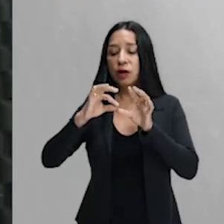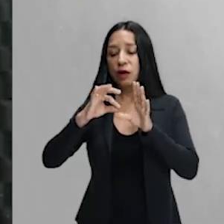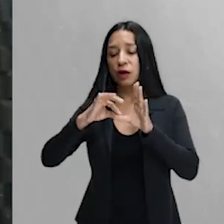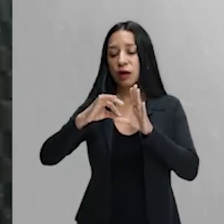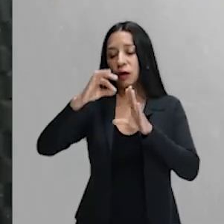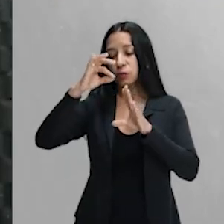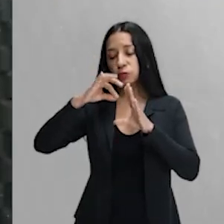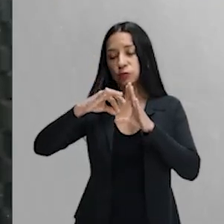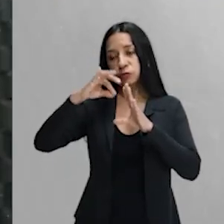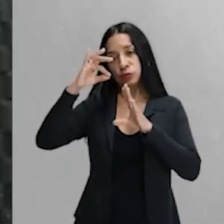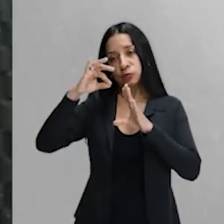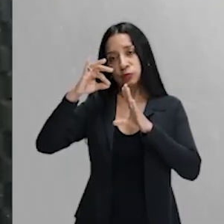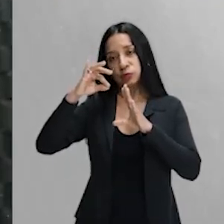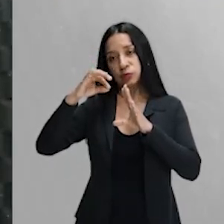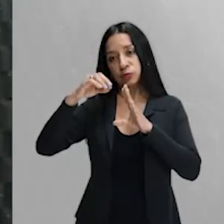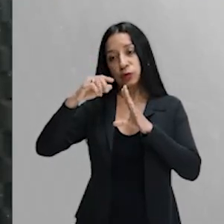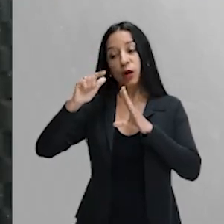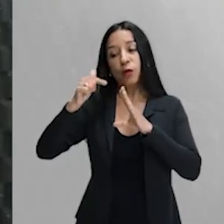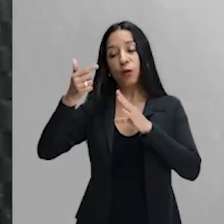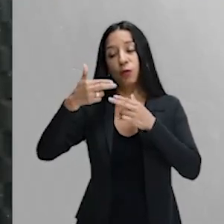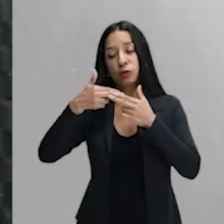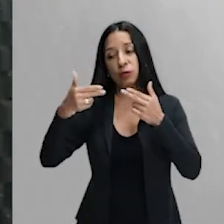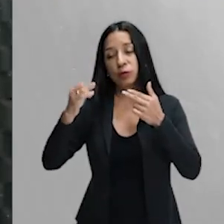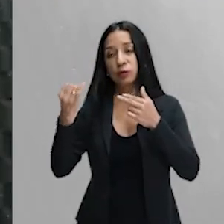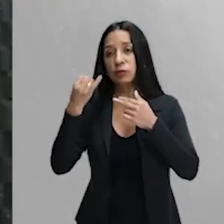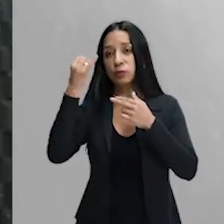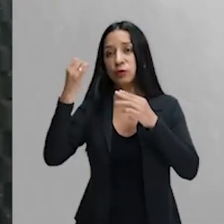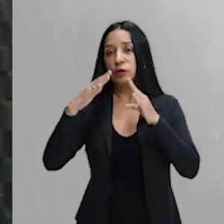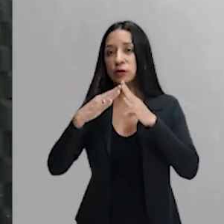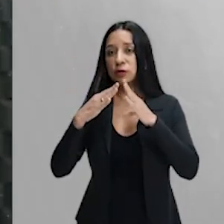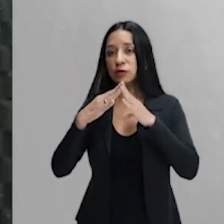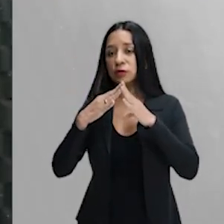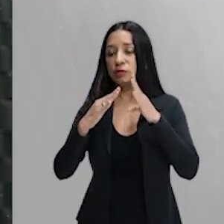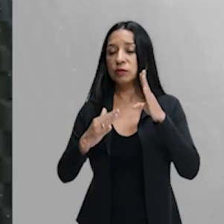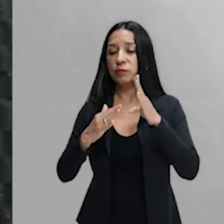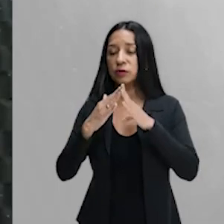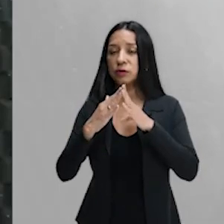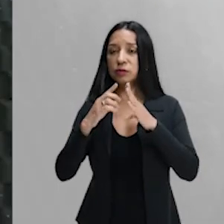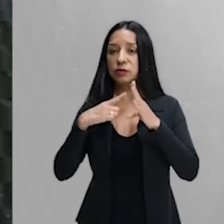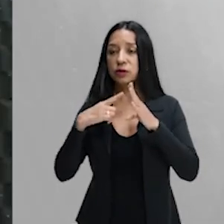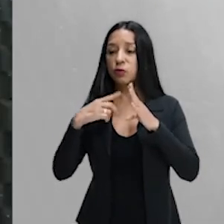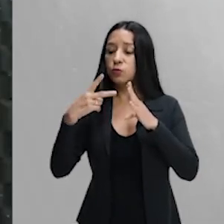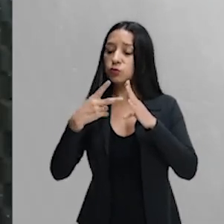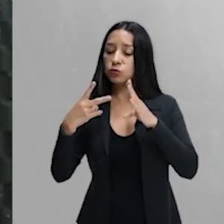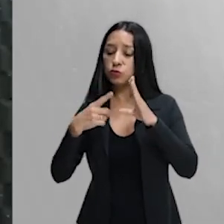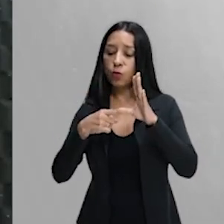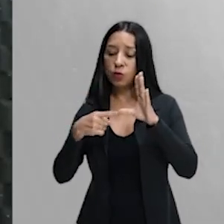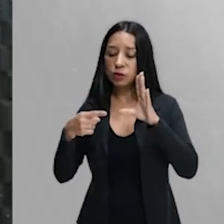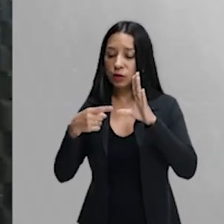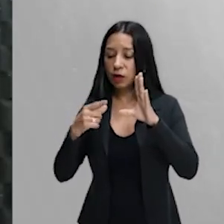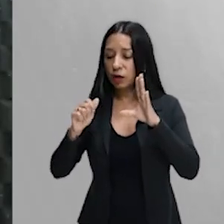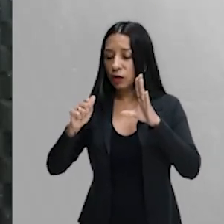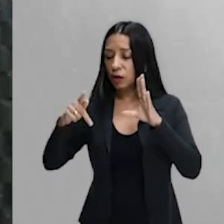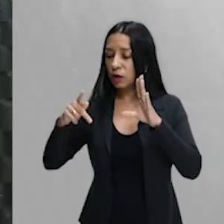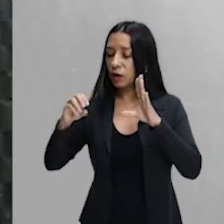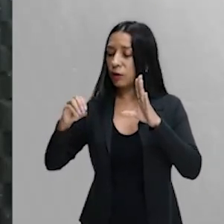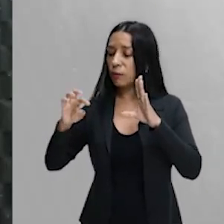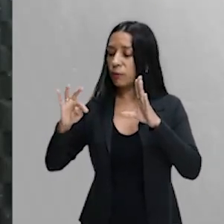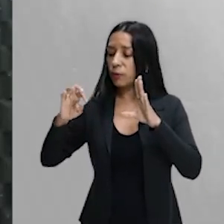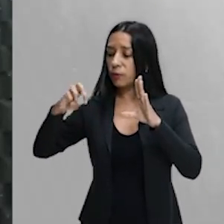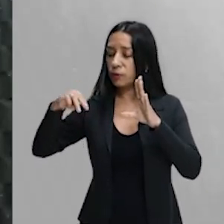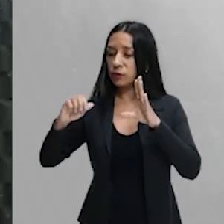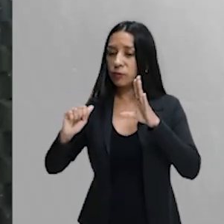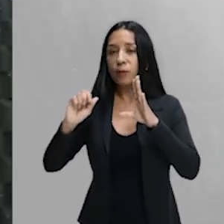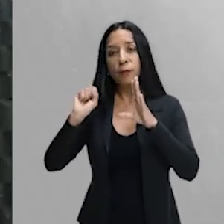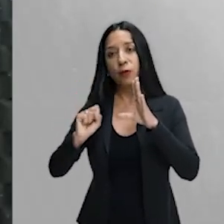outro elemento importante da pirâmide, como você já tem os dois apótemas, tá? Você pode aplicar o teorema de Pitágoras